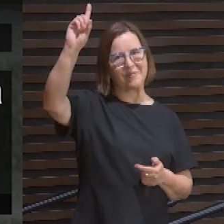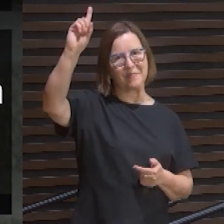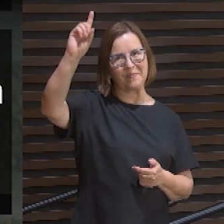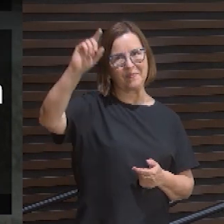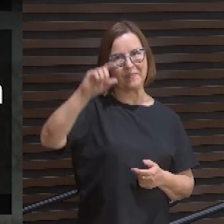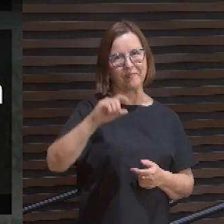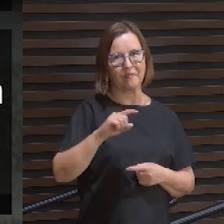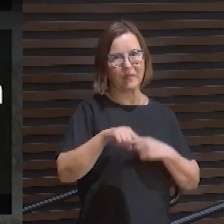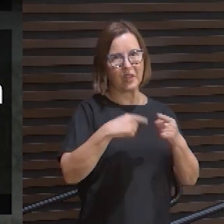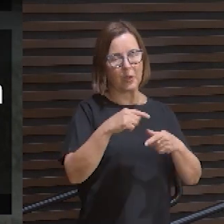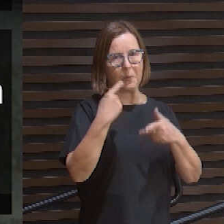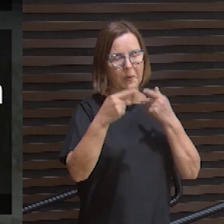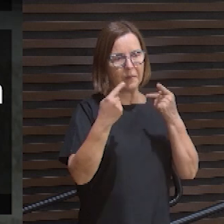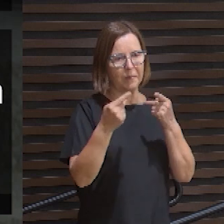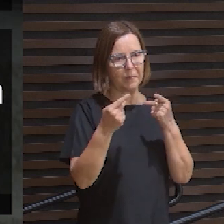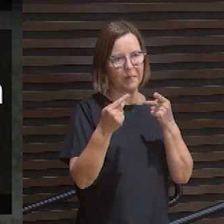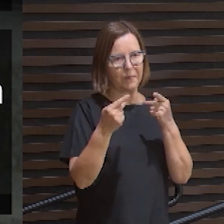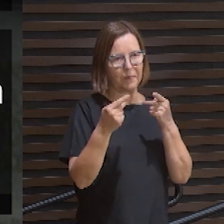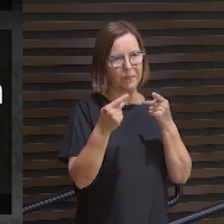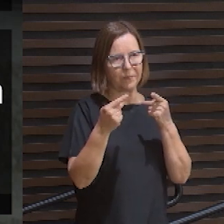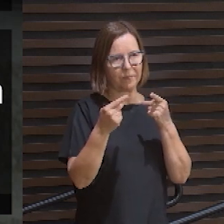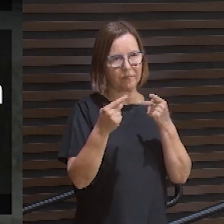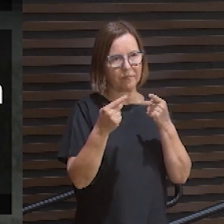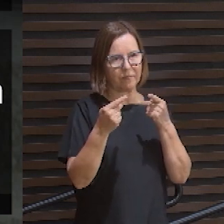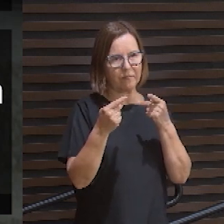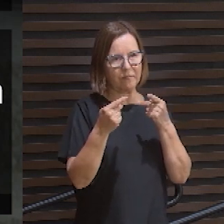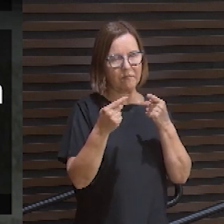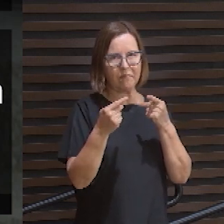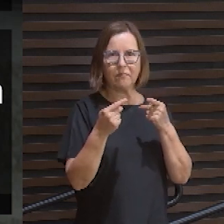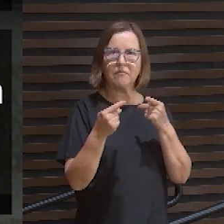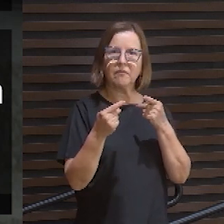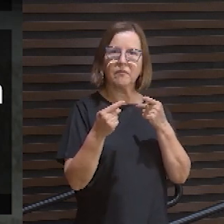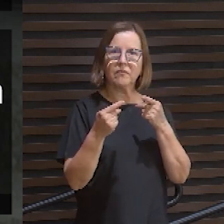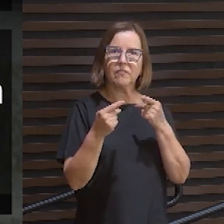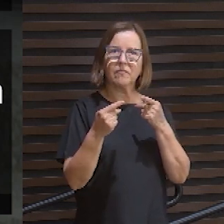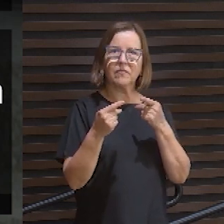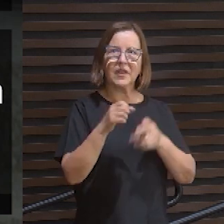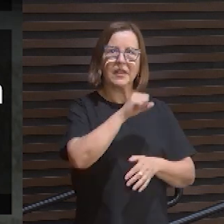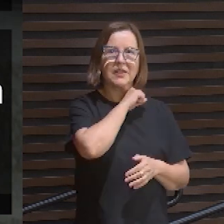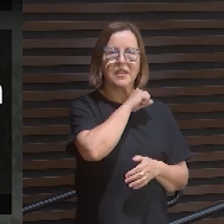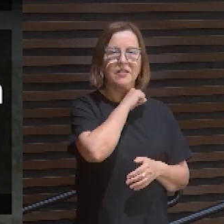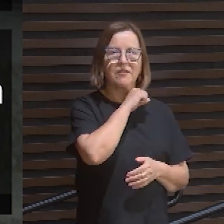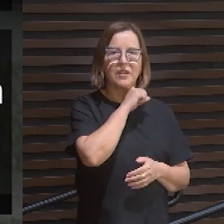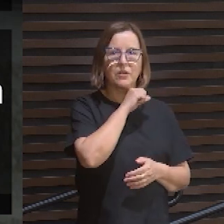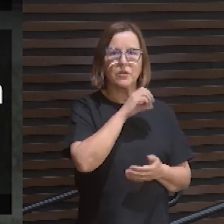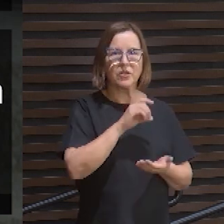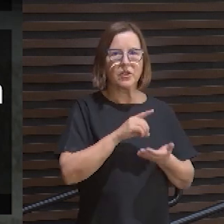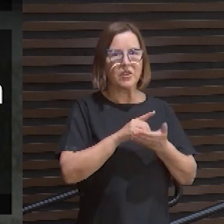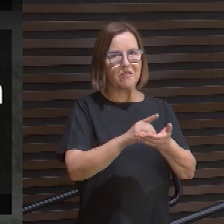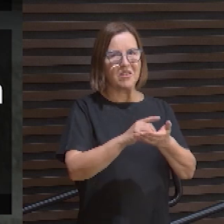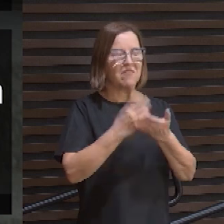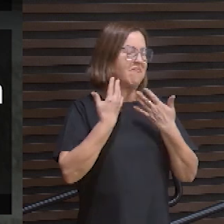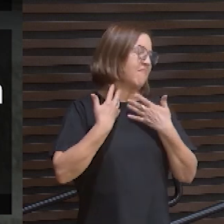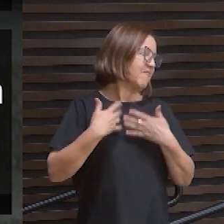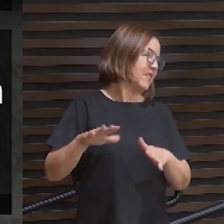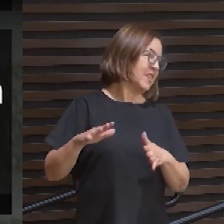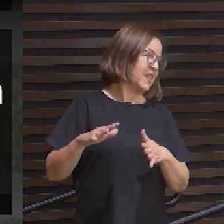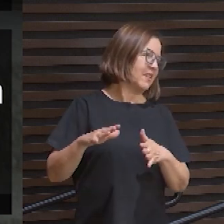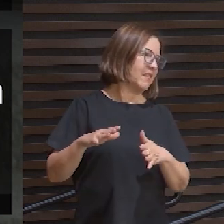Depois de dizer, como acima, sacrifícios e ofertas não quiseste,